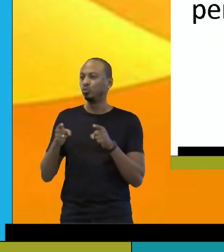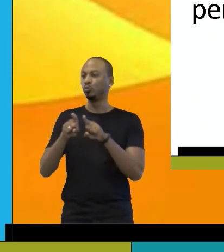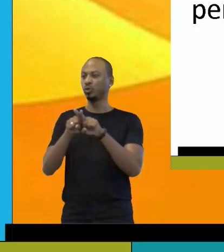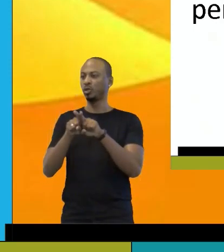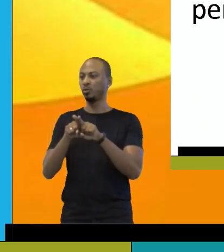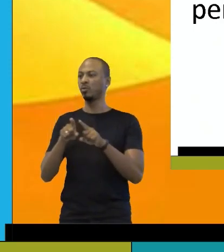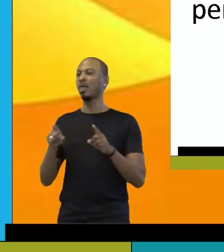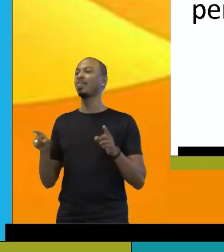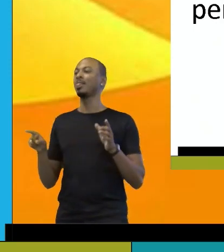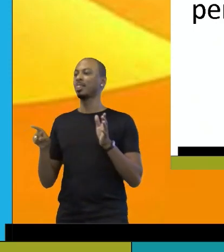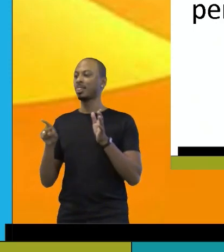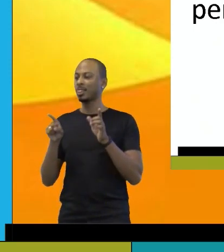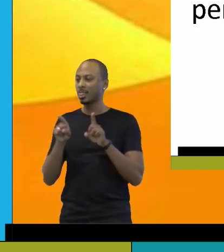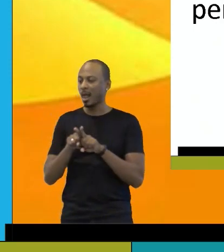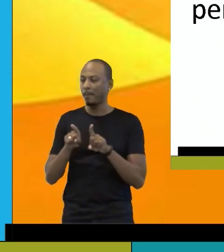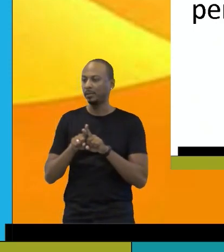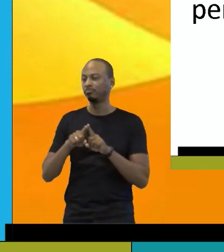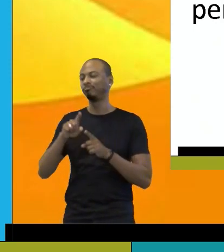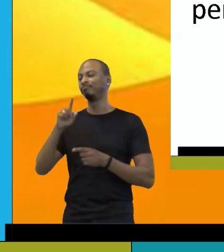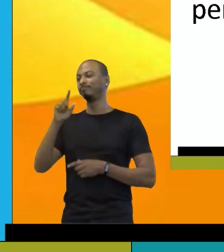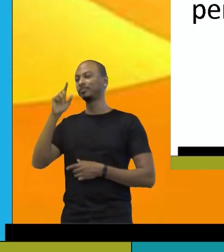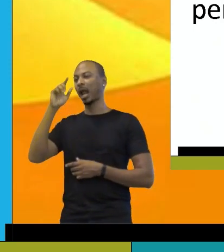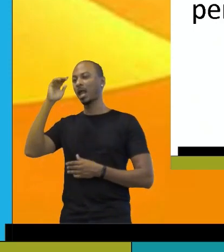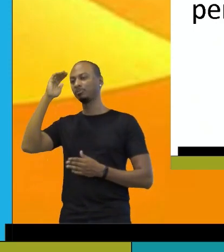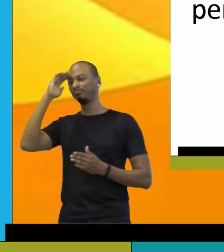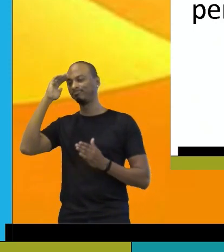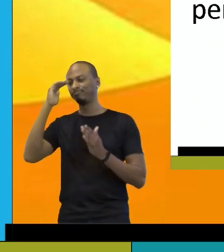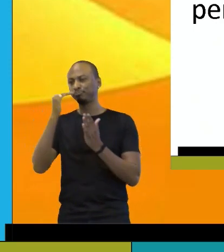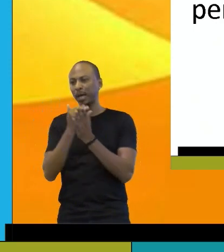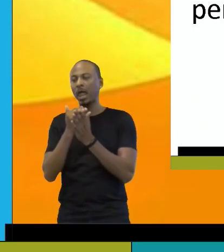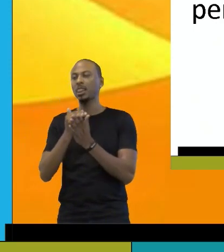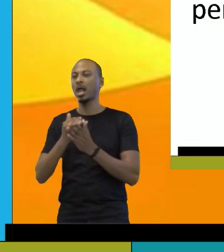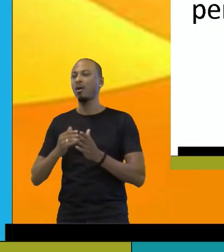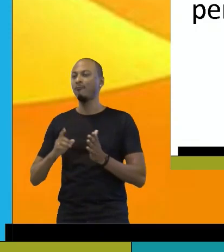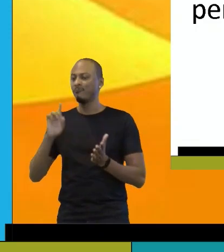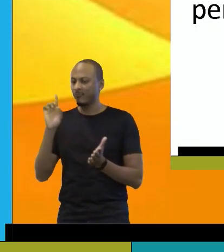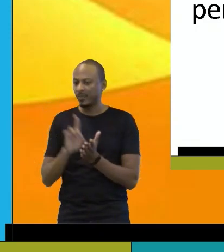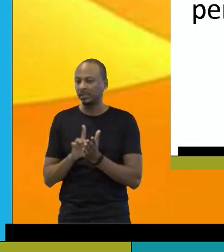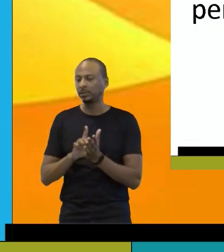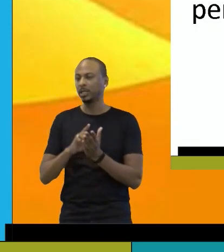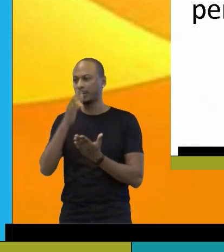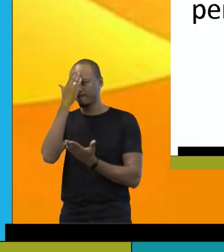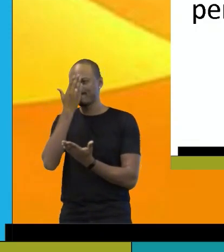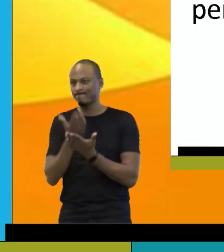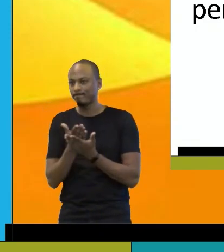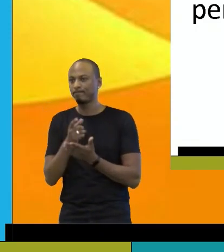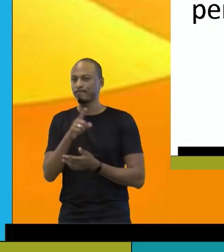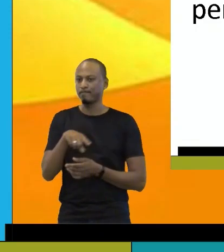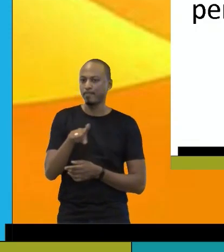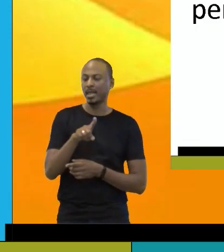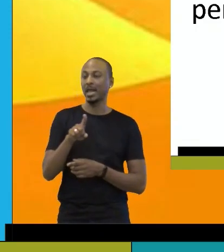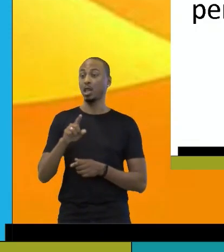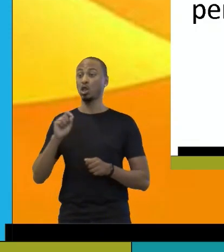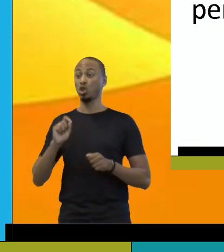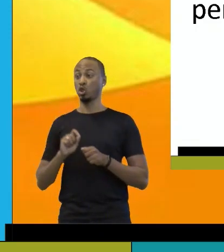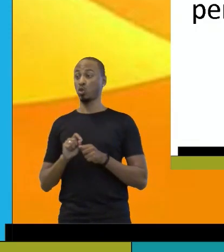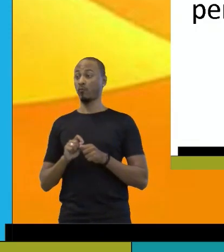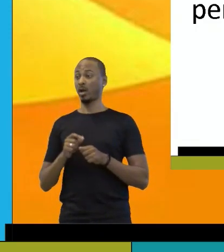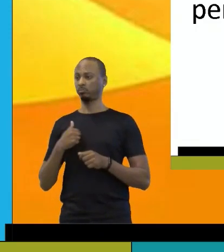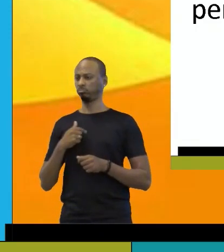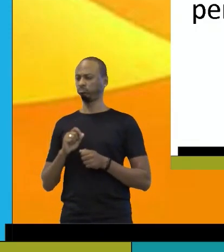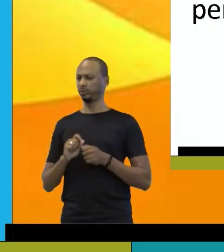de proteger o povo, se tudo o que eu faço com a finalidade de preservar o bem comum